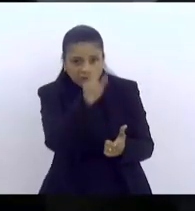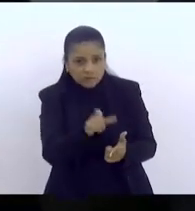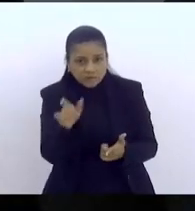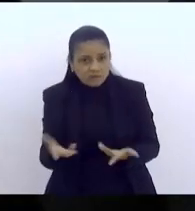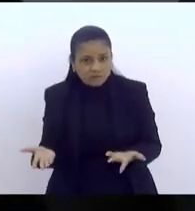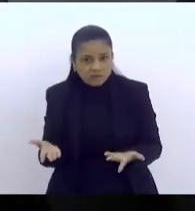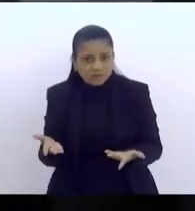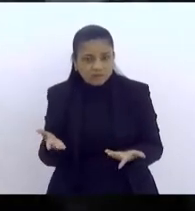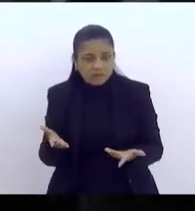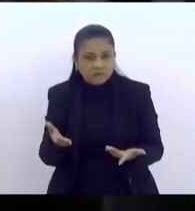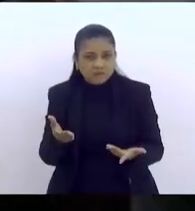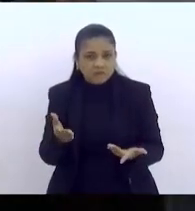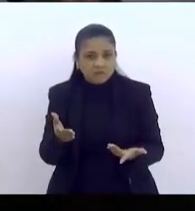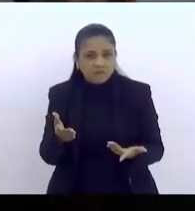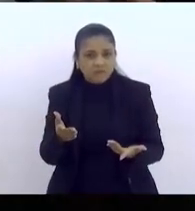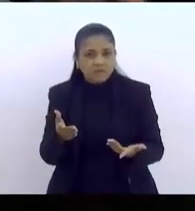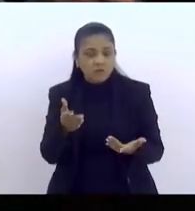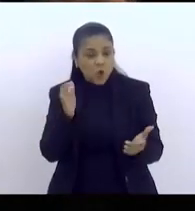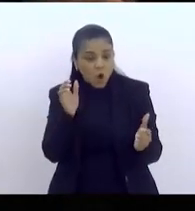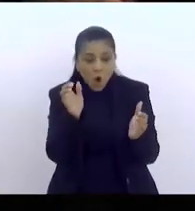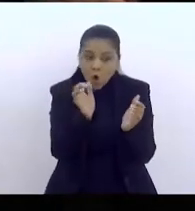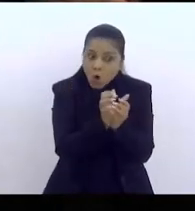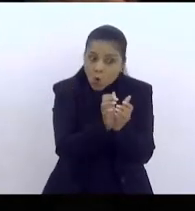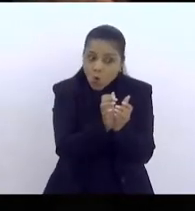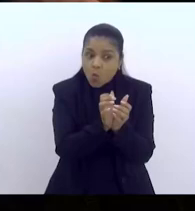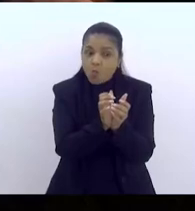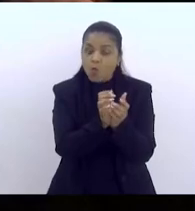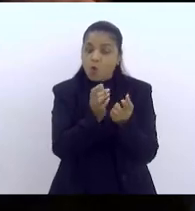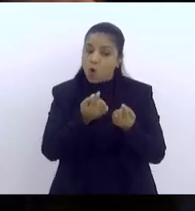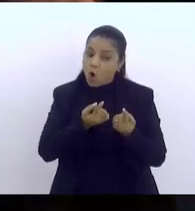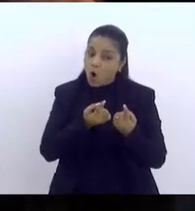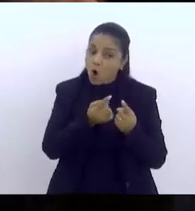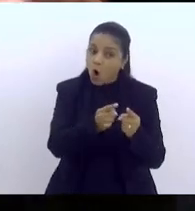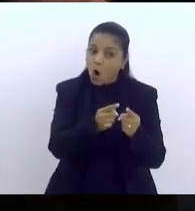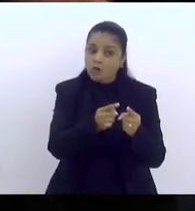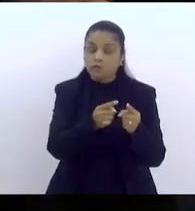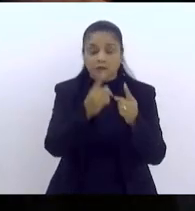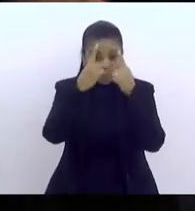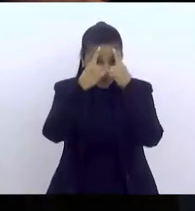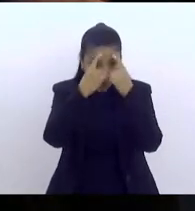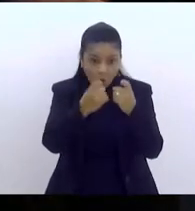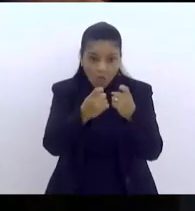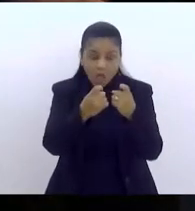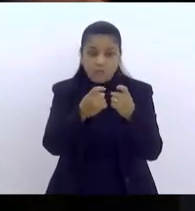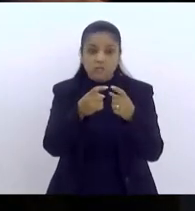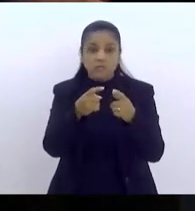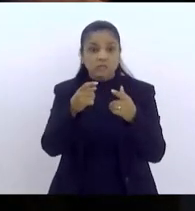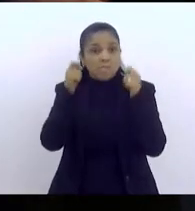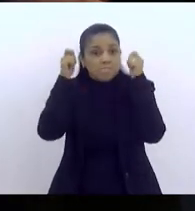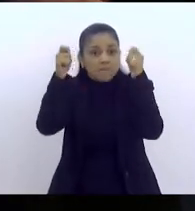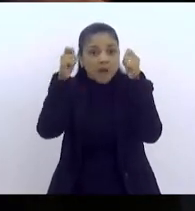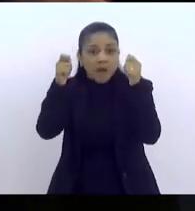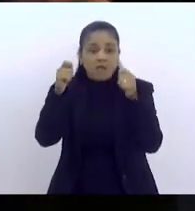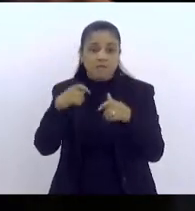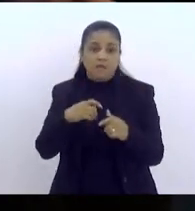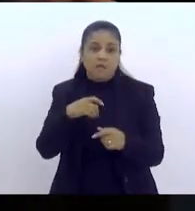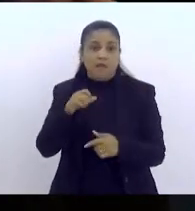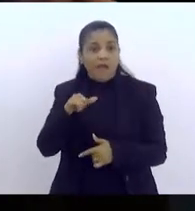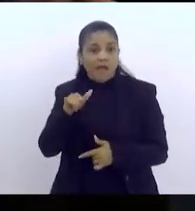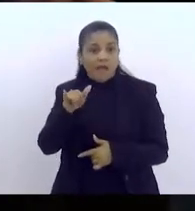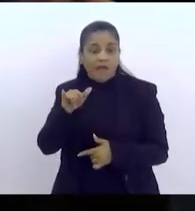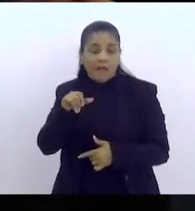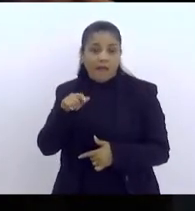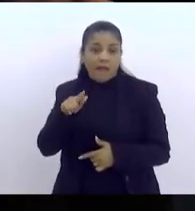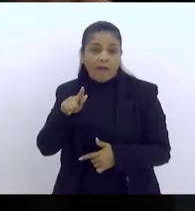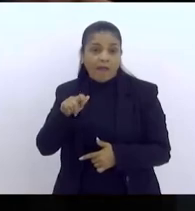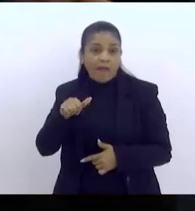não. Estamos contra um grupo que nada fez para proteger contra essa violência que houve nessa parada gay também. Não teve nenhuma